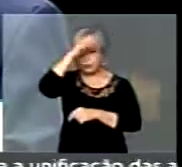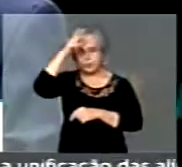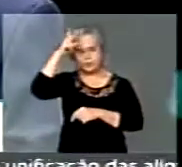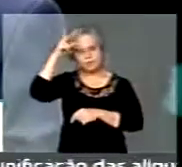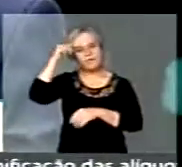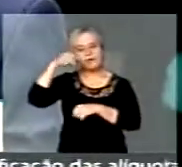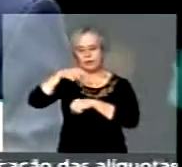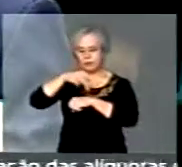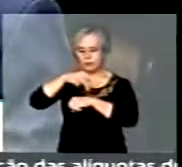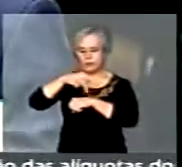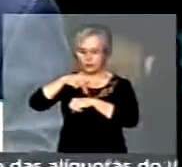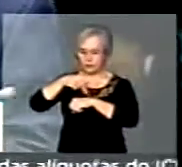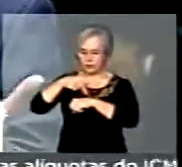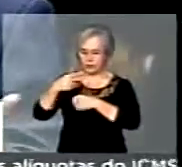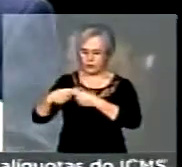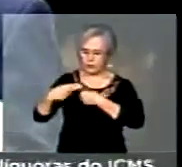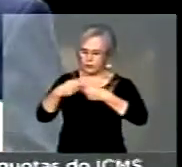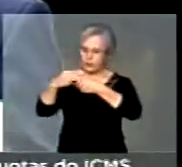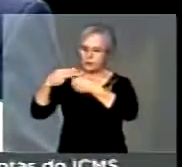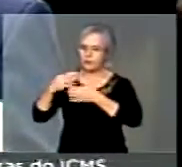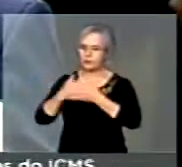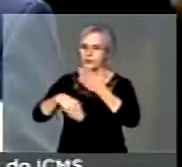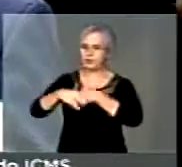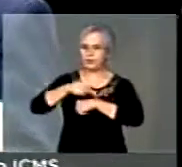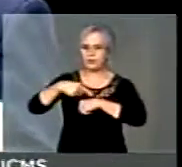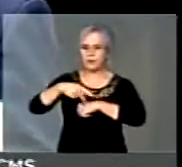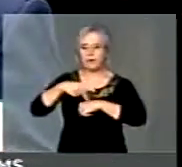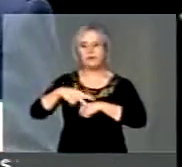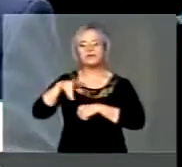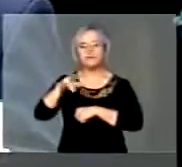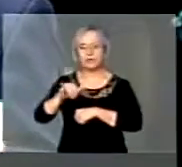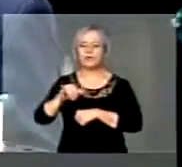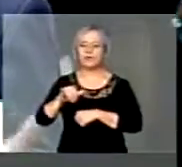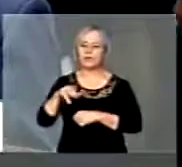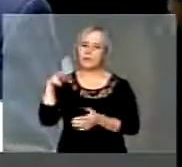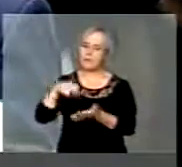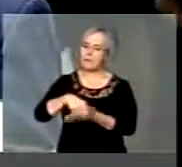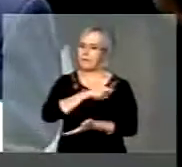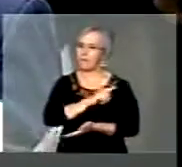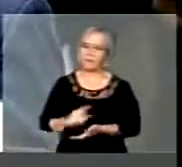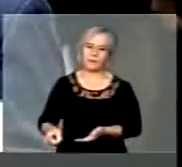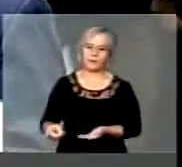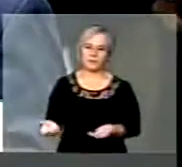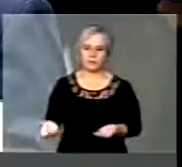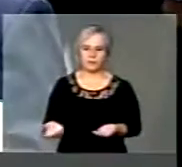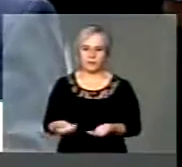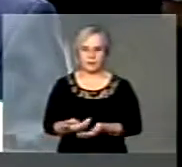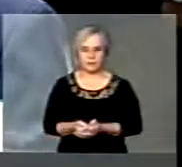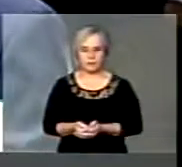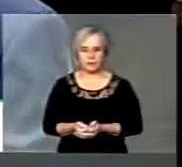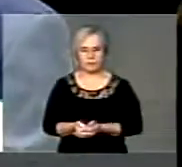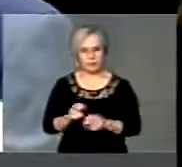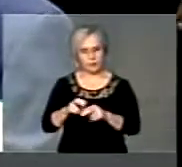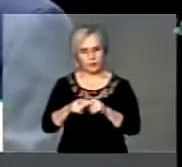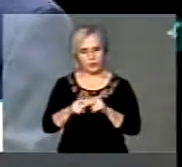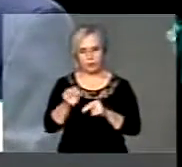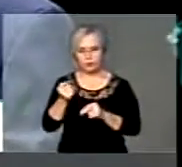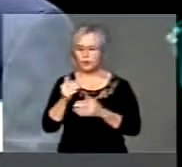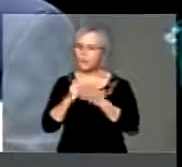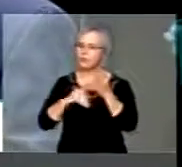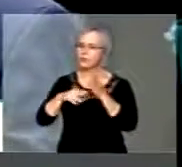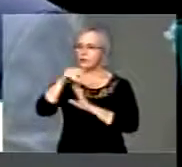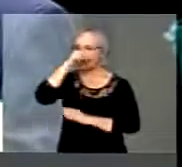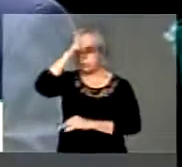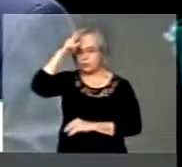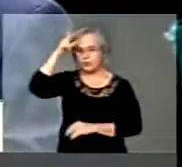serão responsabilizados porque diminuiu a arrecadação e a folha de pagamento se mantém a mesma. Com isso, quase todos os